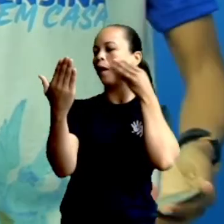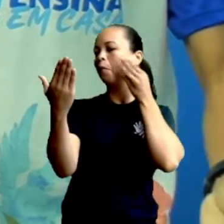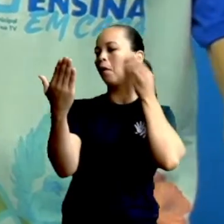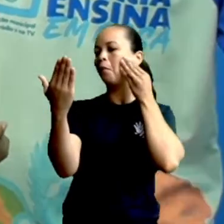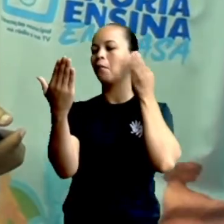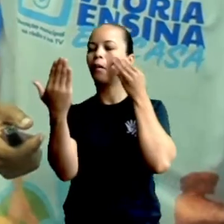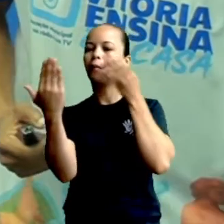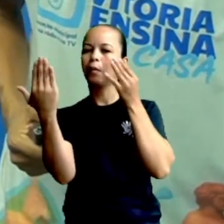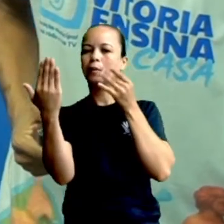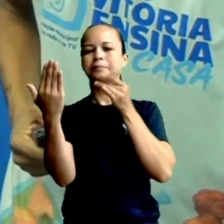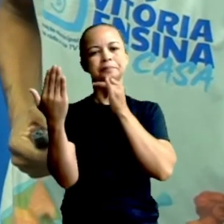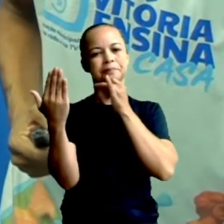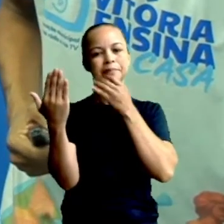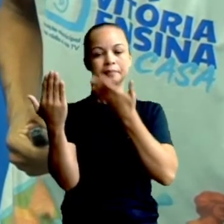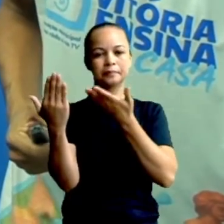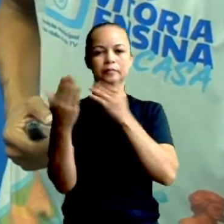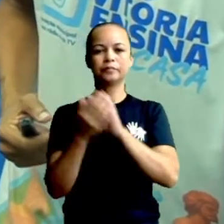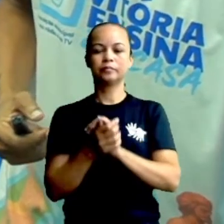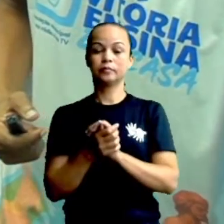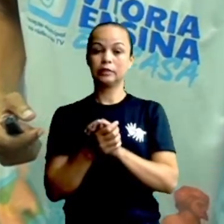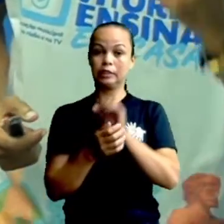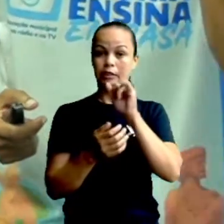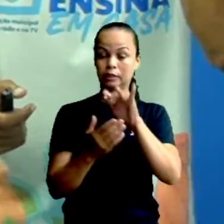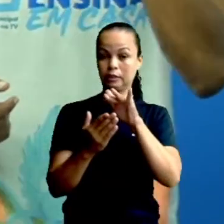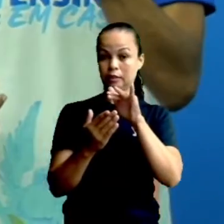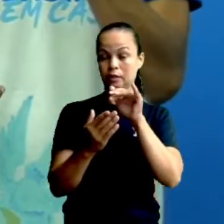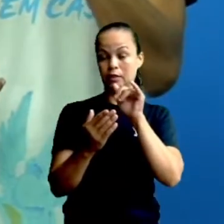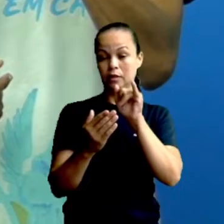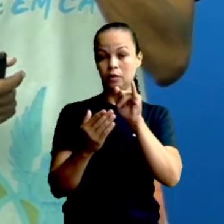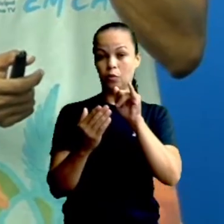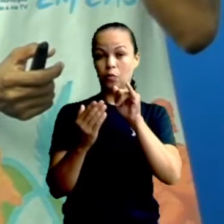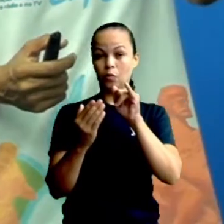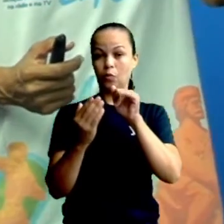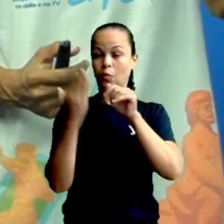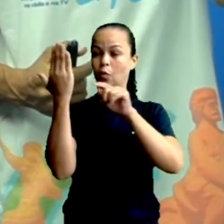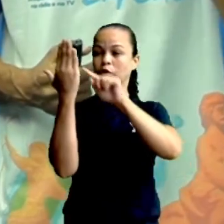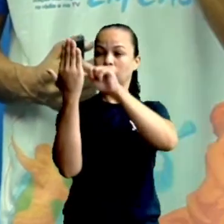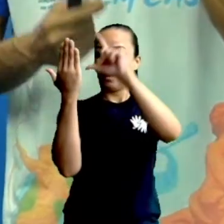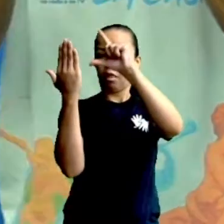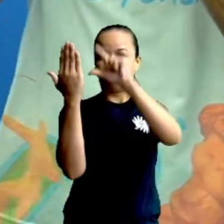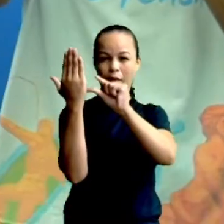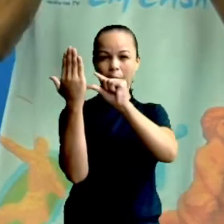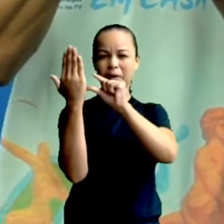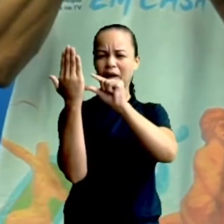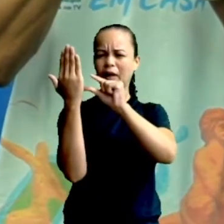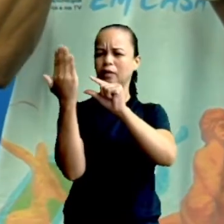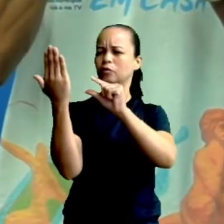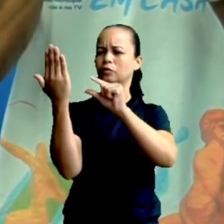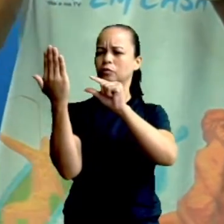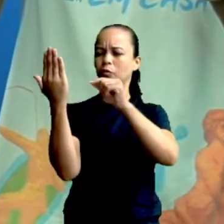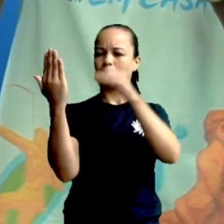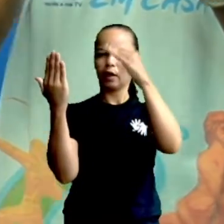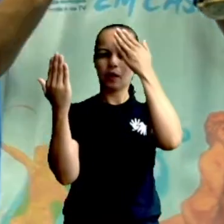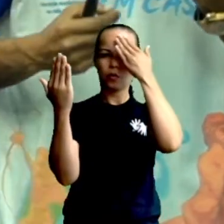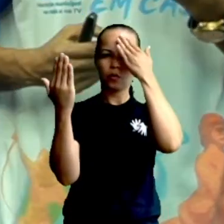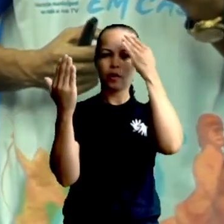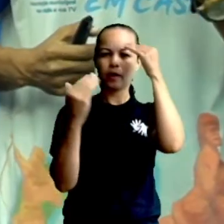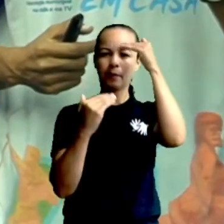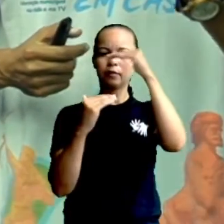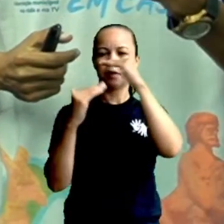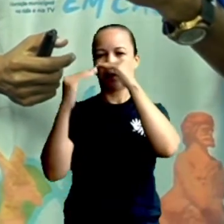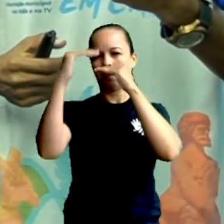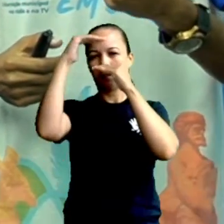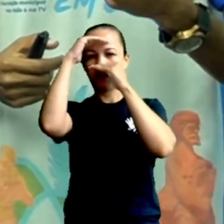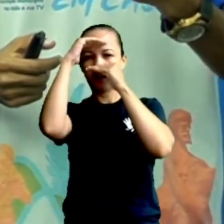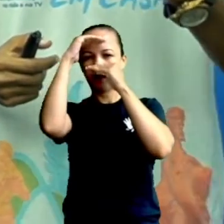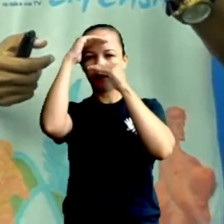exemplo. Se o espelho for menor do que a metade da sua cabeça aqui, tá? A metade.